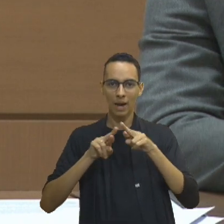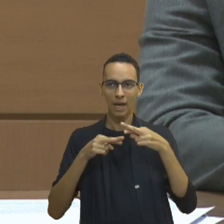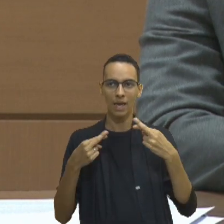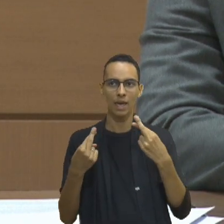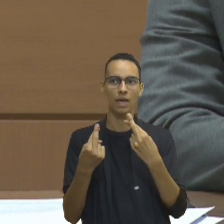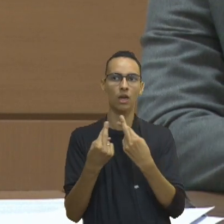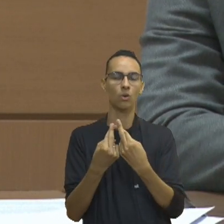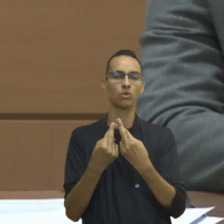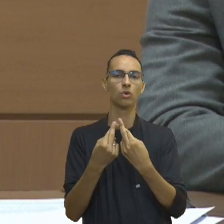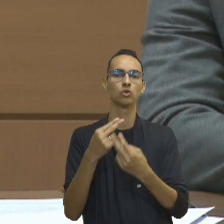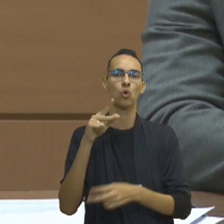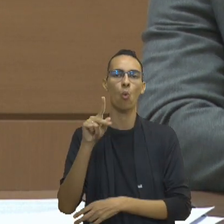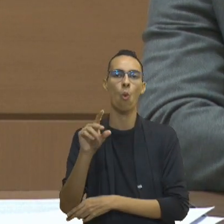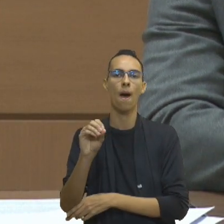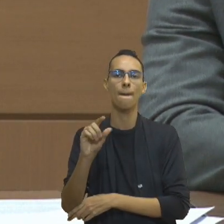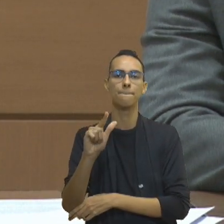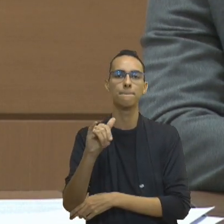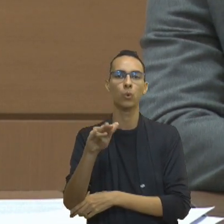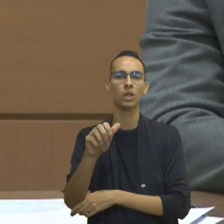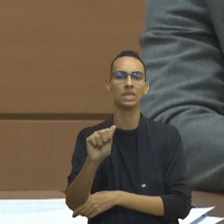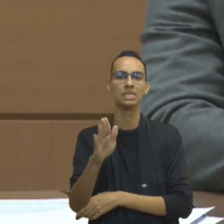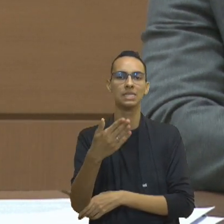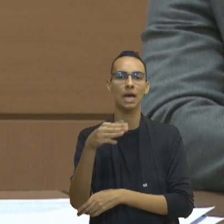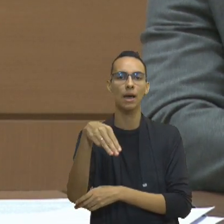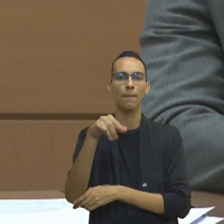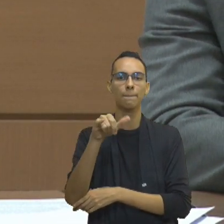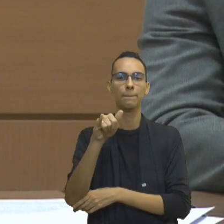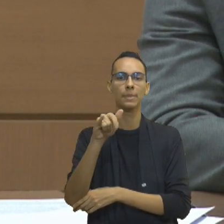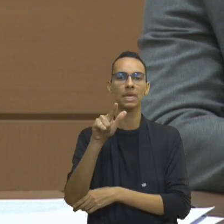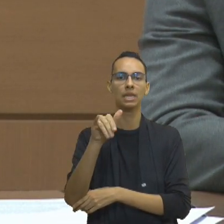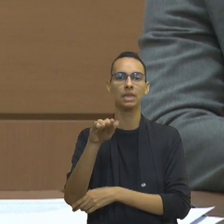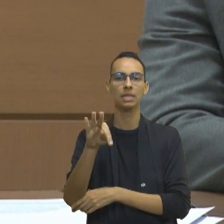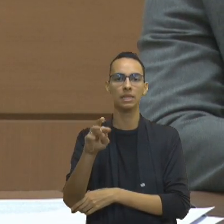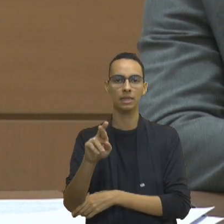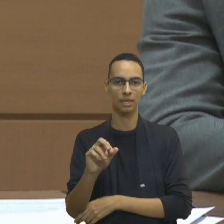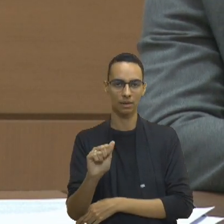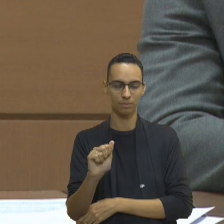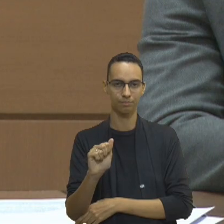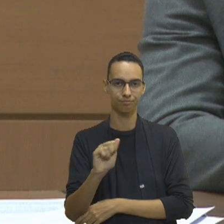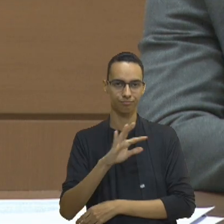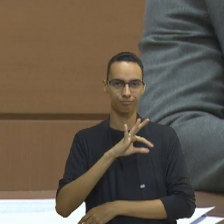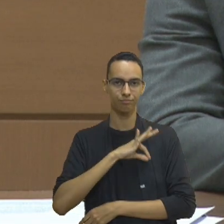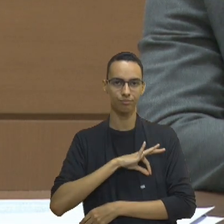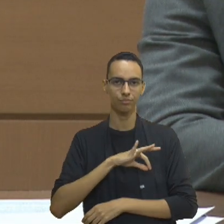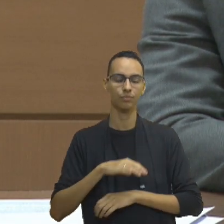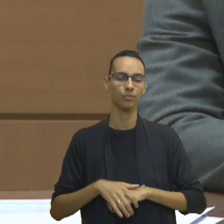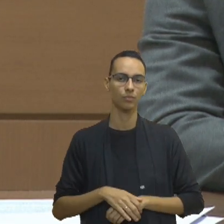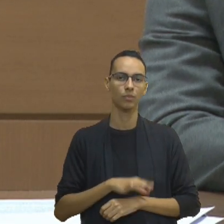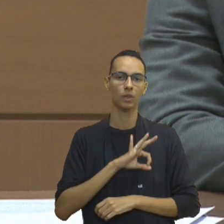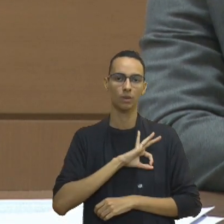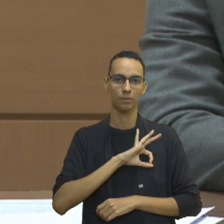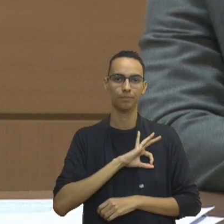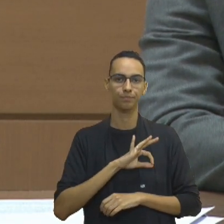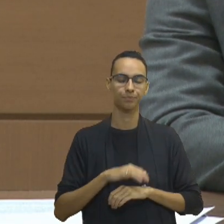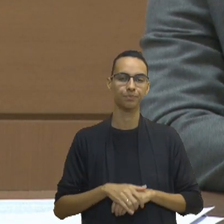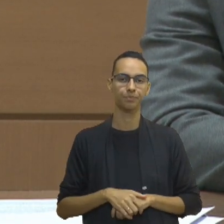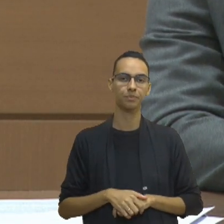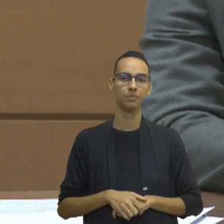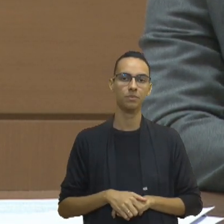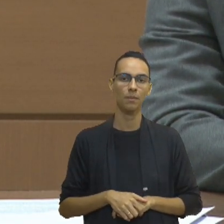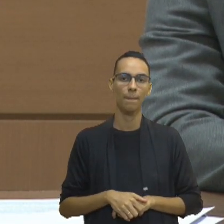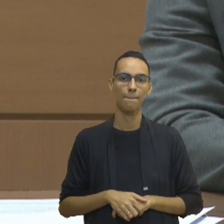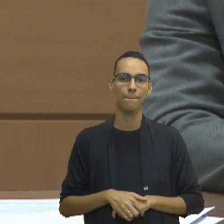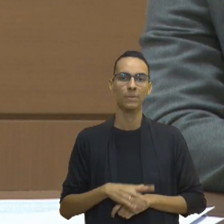estratégicas e planejamento conjunto de ações, o que tem resultado em aumento das rondas no entorno dos campi e